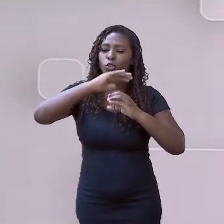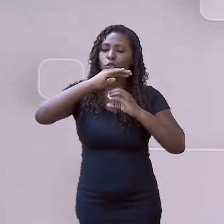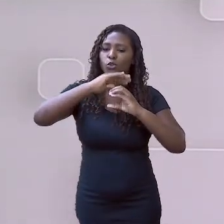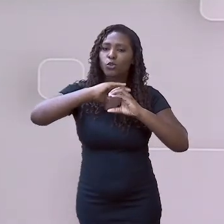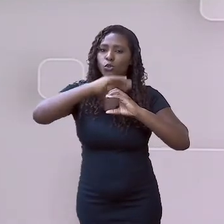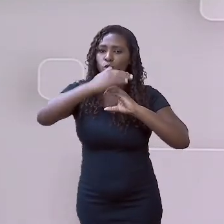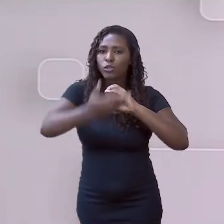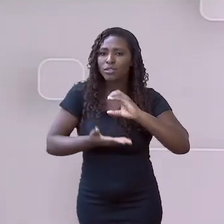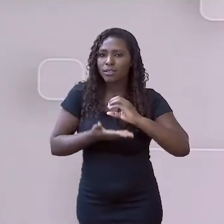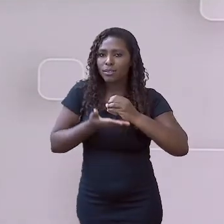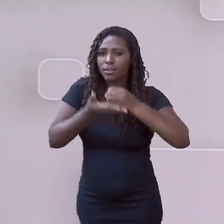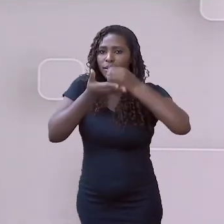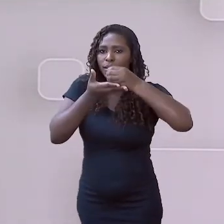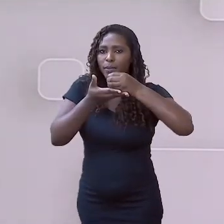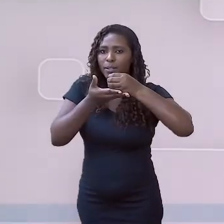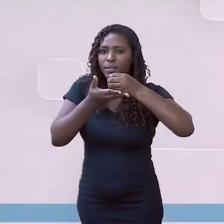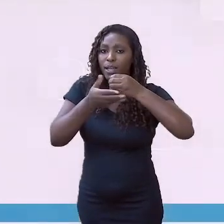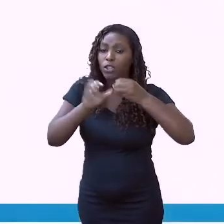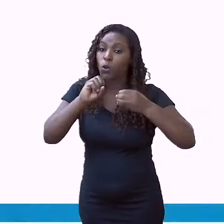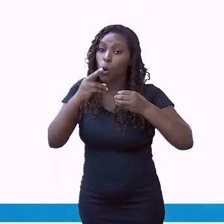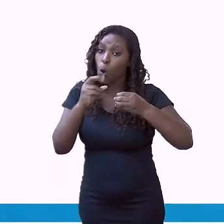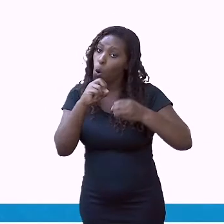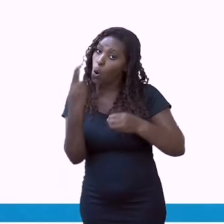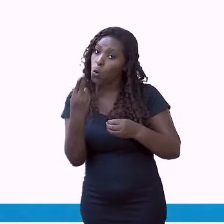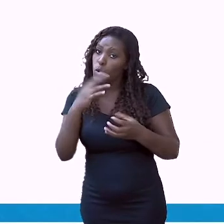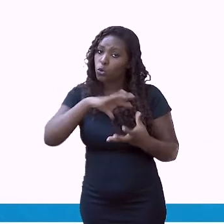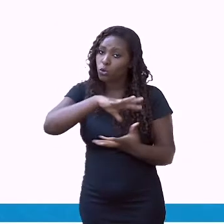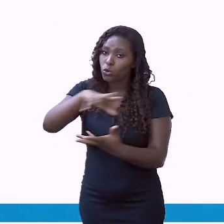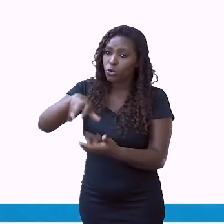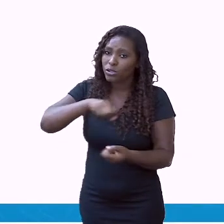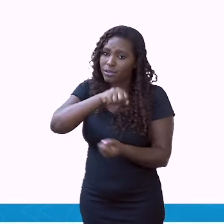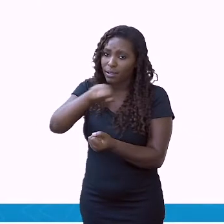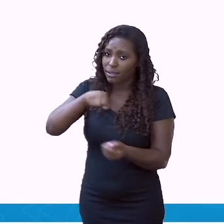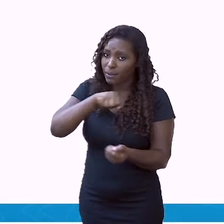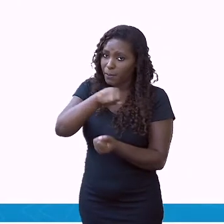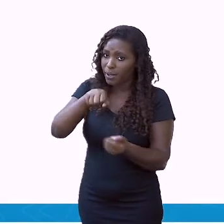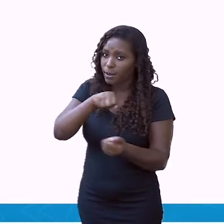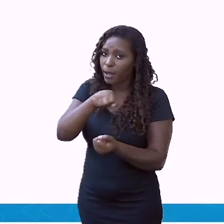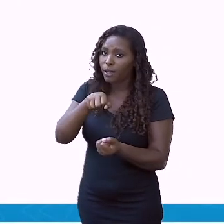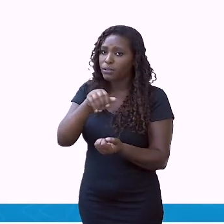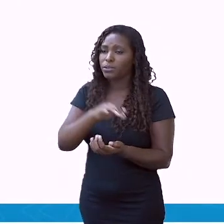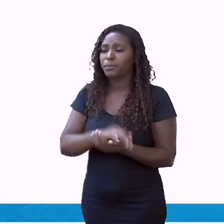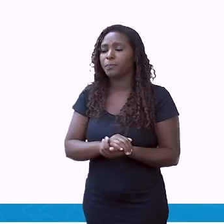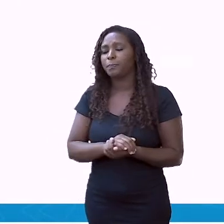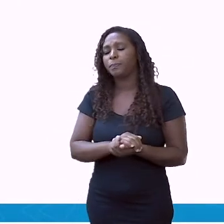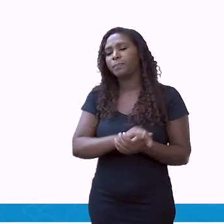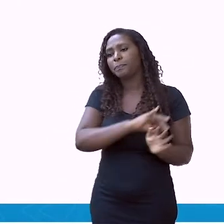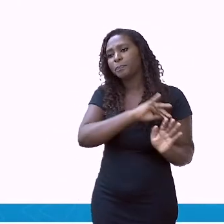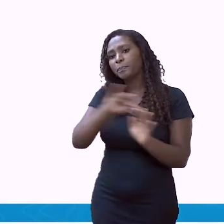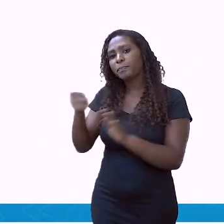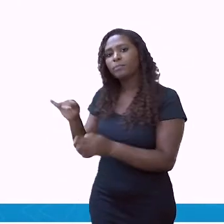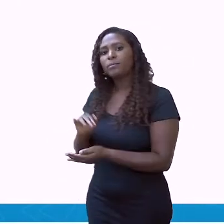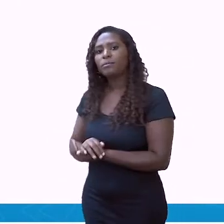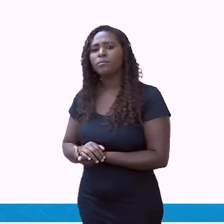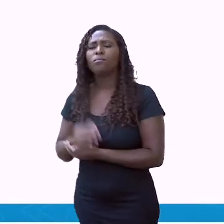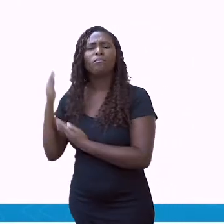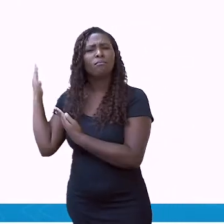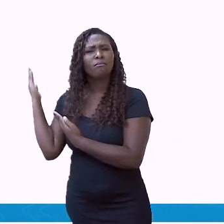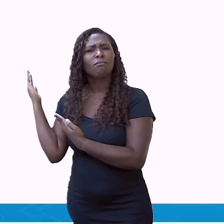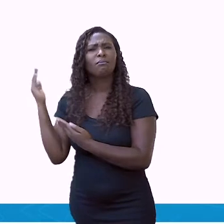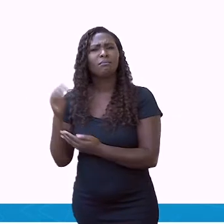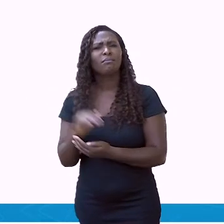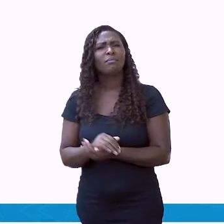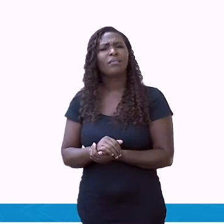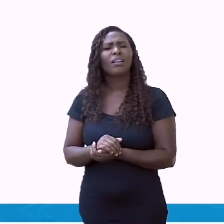pessoal? A Agenda 21, olha só, a Agenda 21